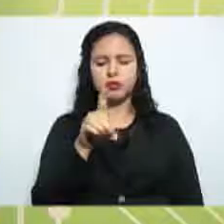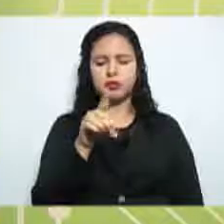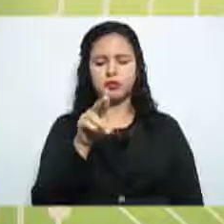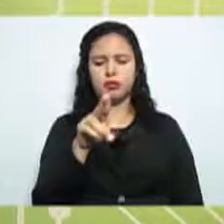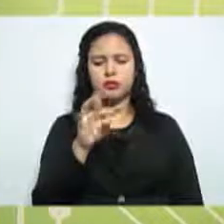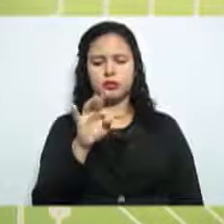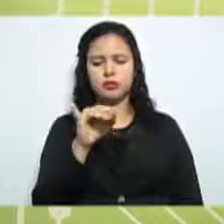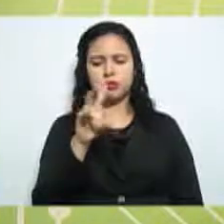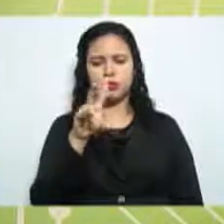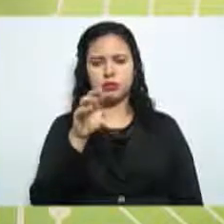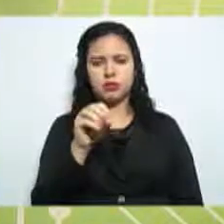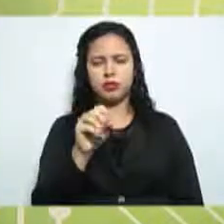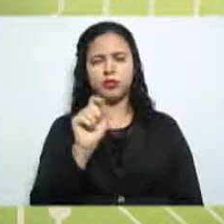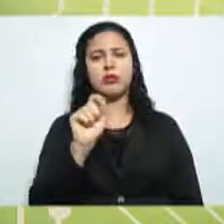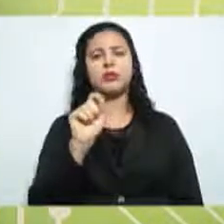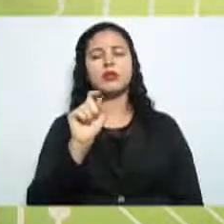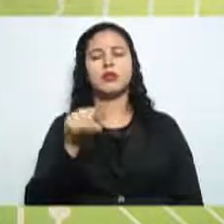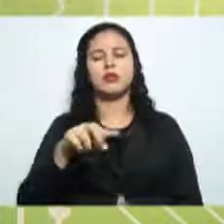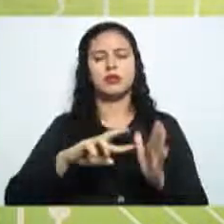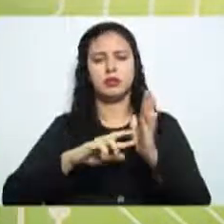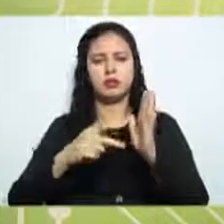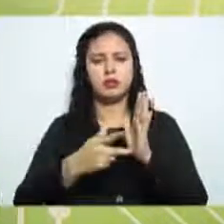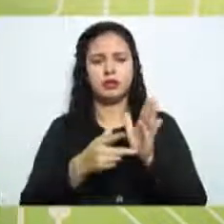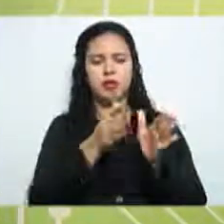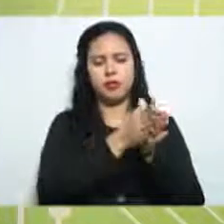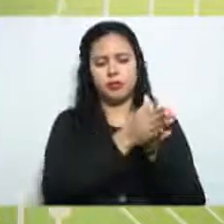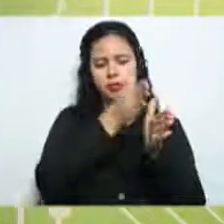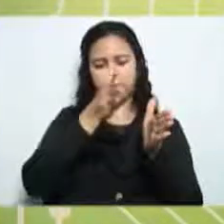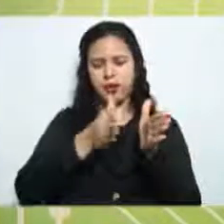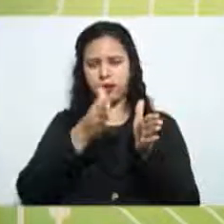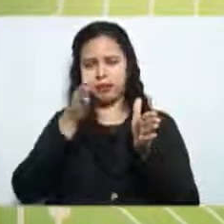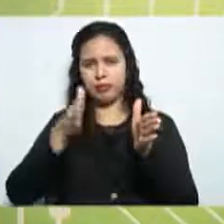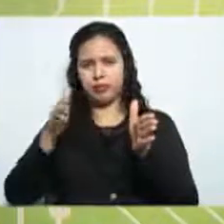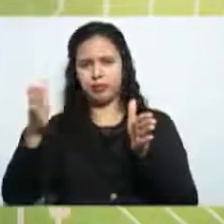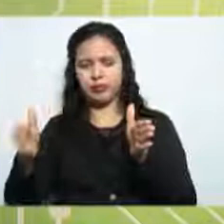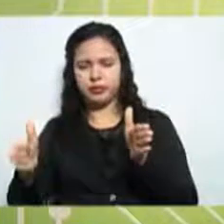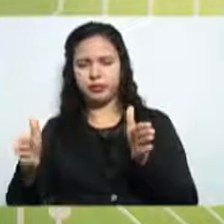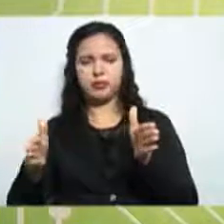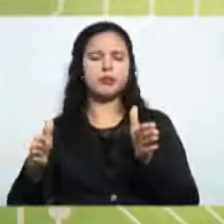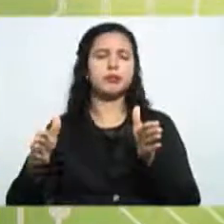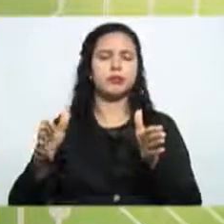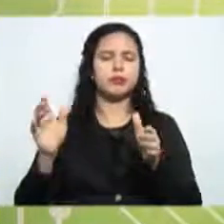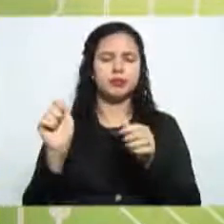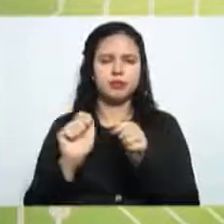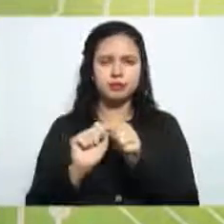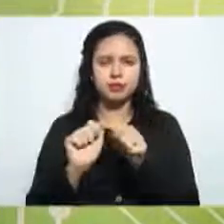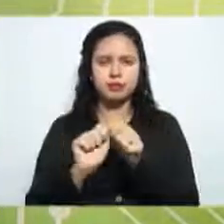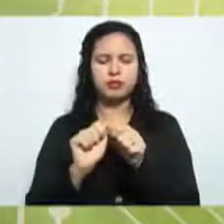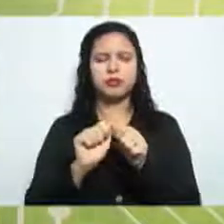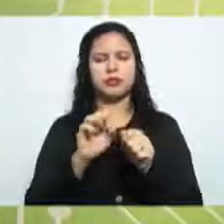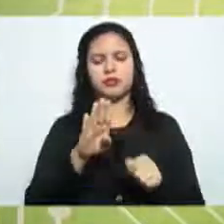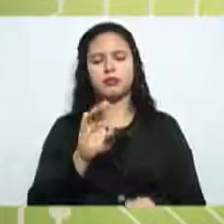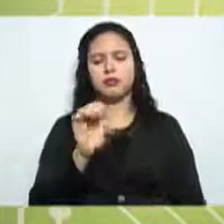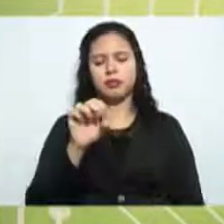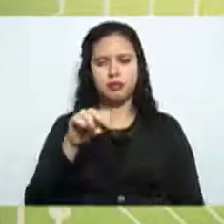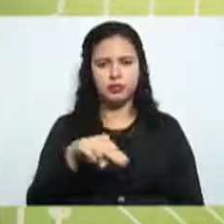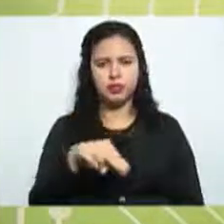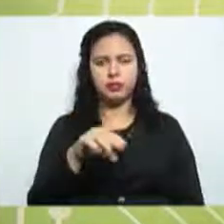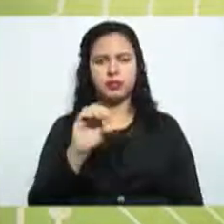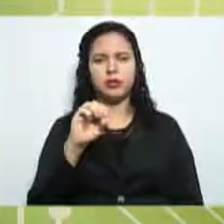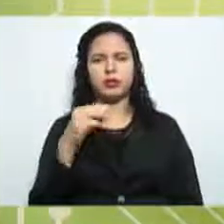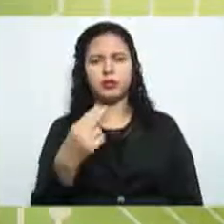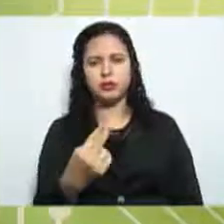produtivo? Processos produtivos são as etapas de produção de um bem ou de um serviço. Muitas vezes a gente faz isso de maneira